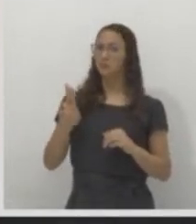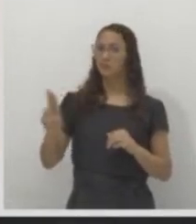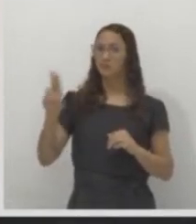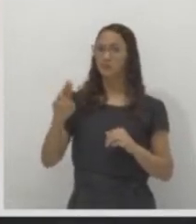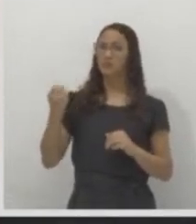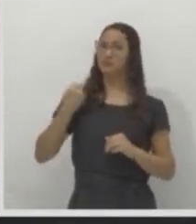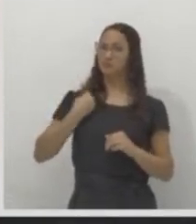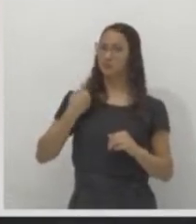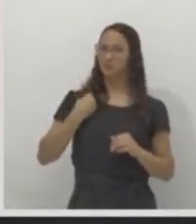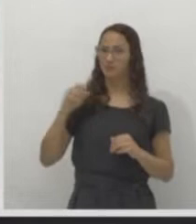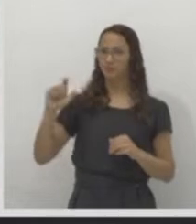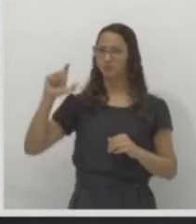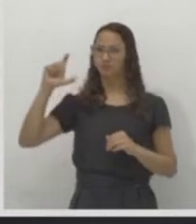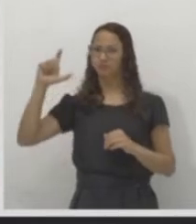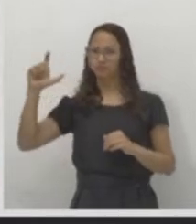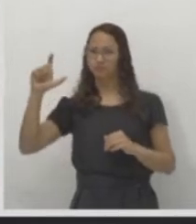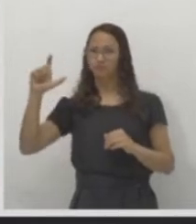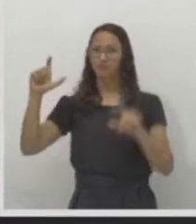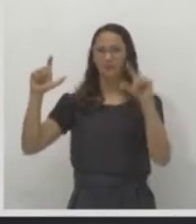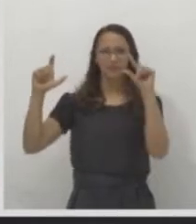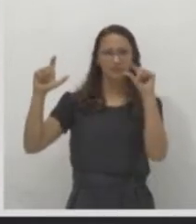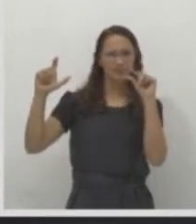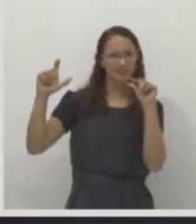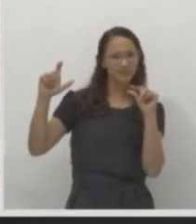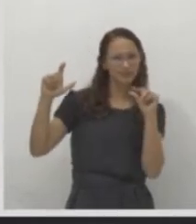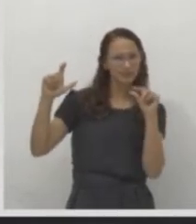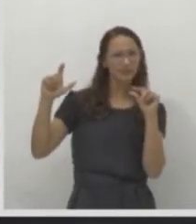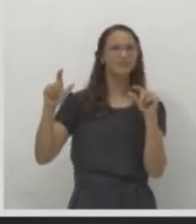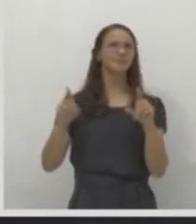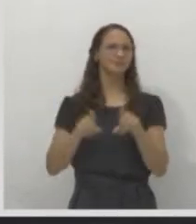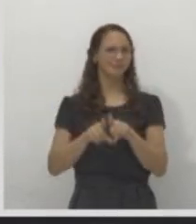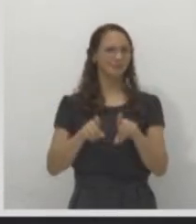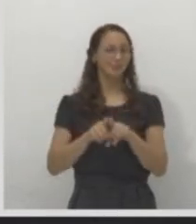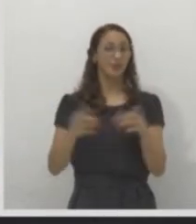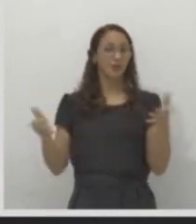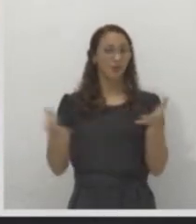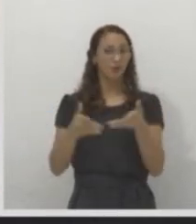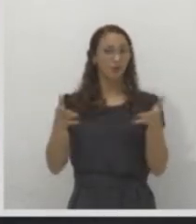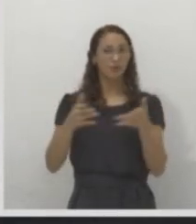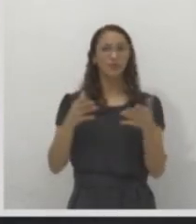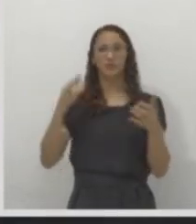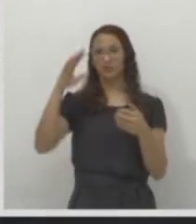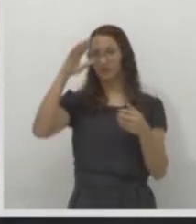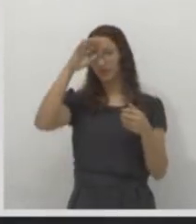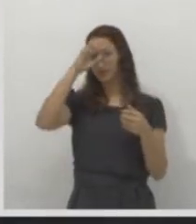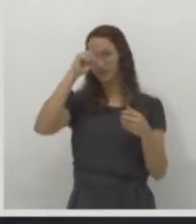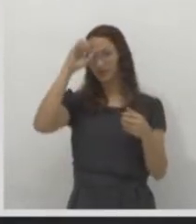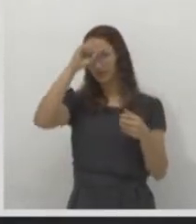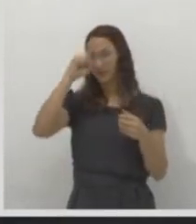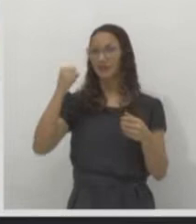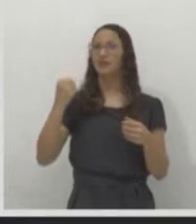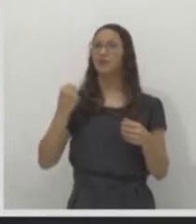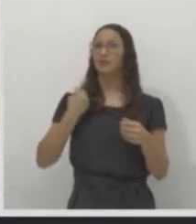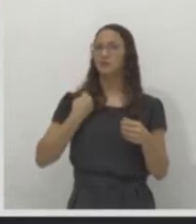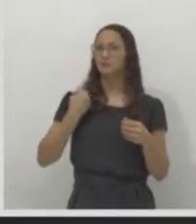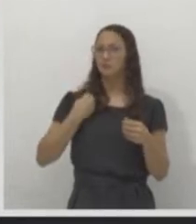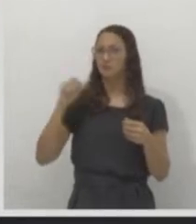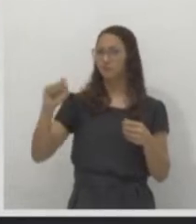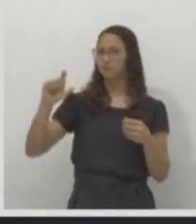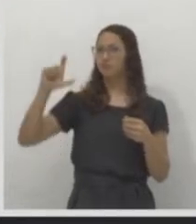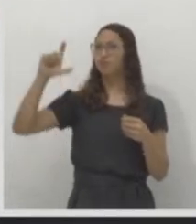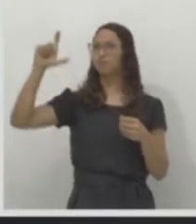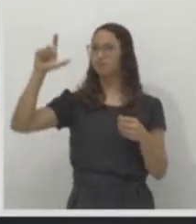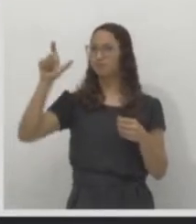números pequenos. Hoje nós vamos falar sobre esses números grandes, a classe do milhar. Esses números são